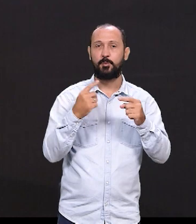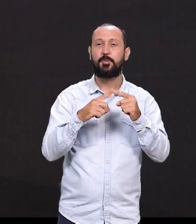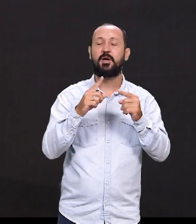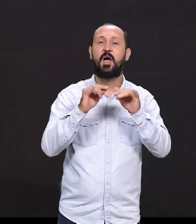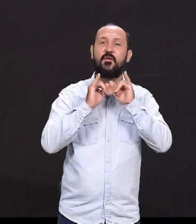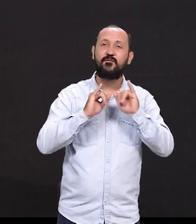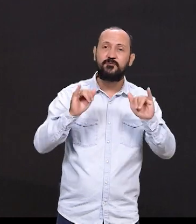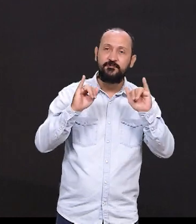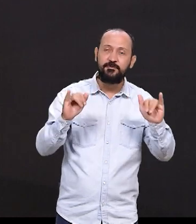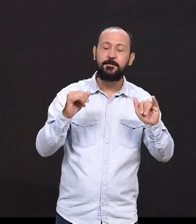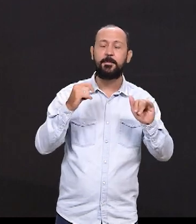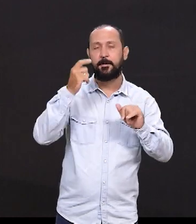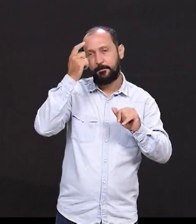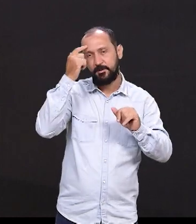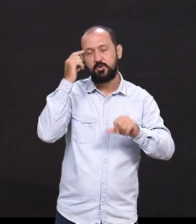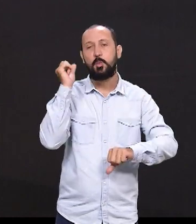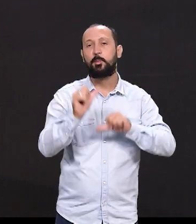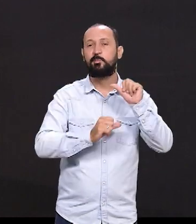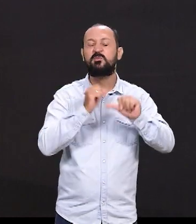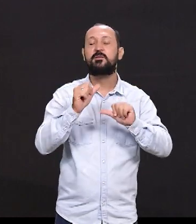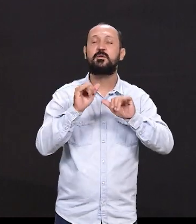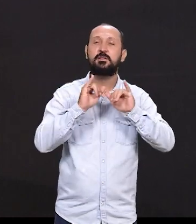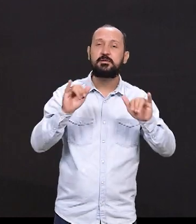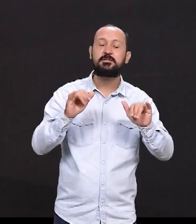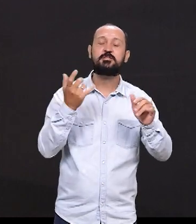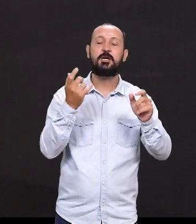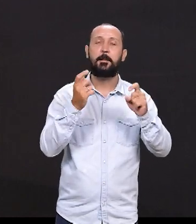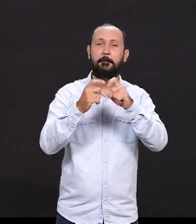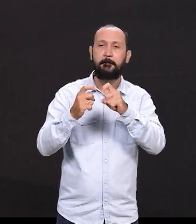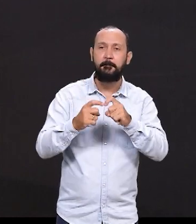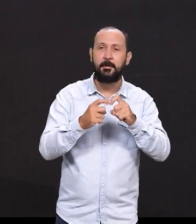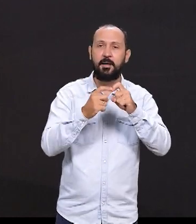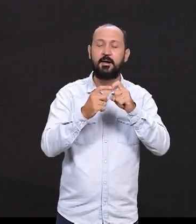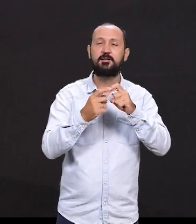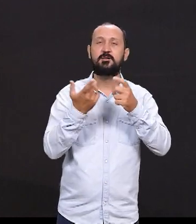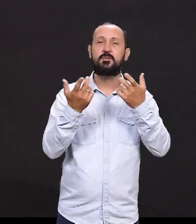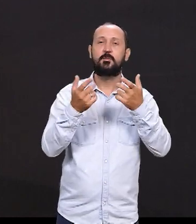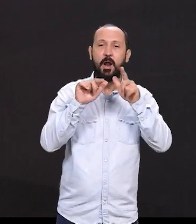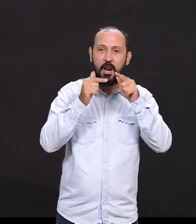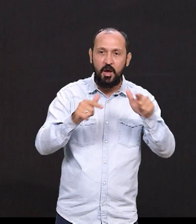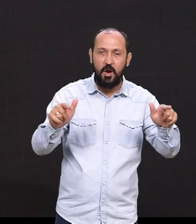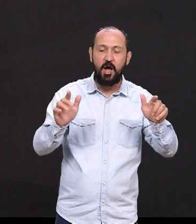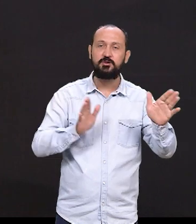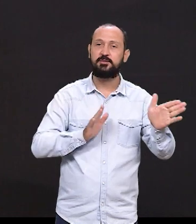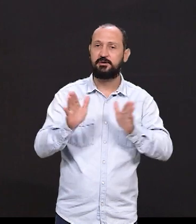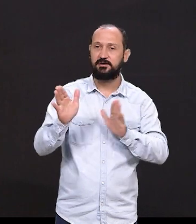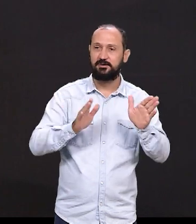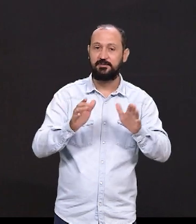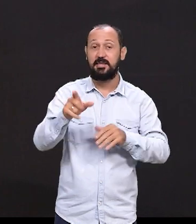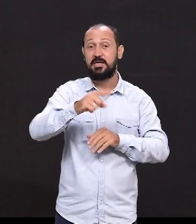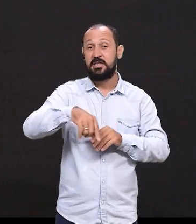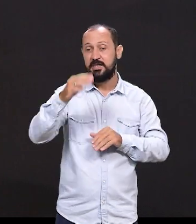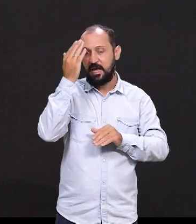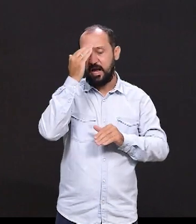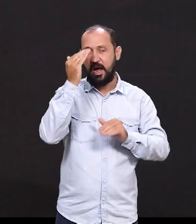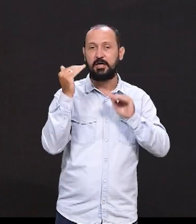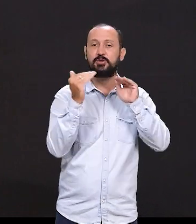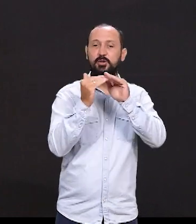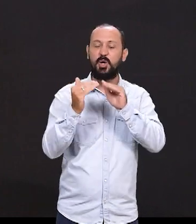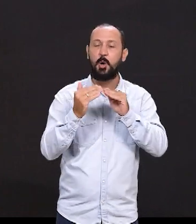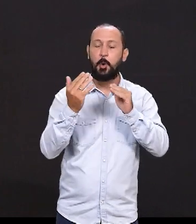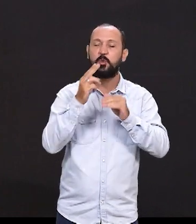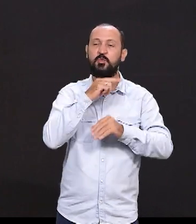ajudando as pessoas que estão nos assistindo porque informações eu acho que a gente transformando informações de especialista para linguagem